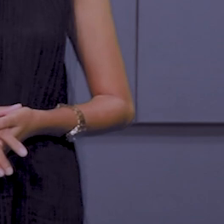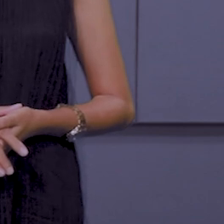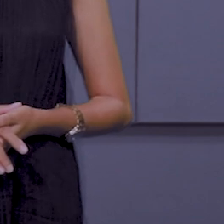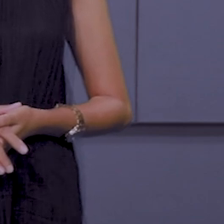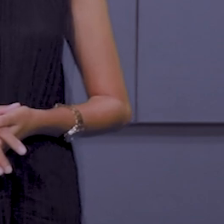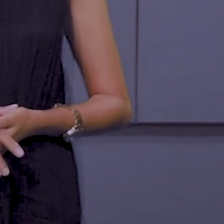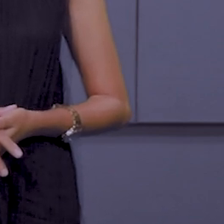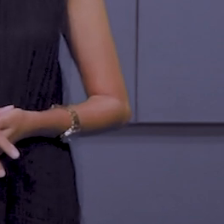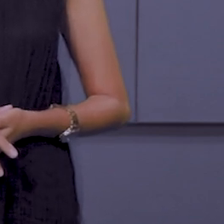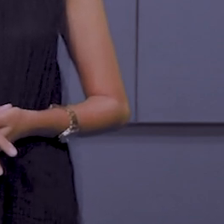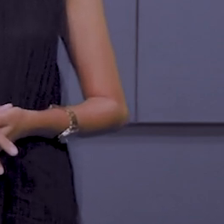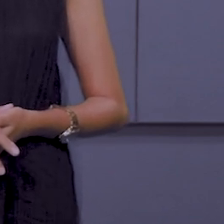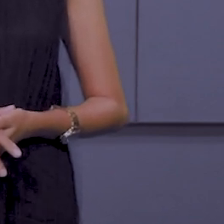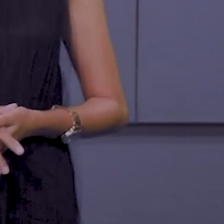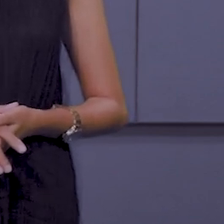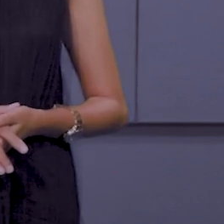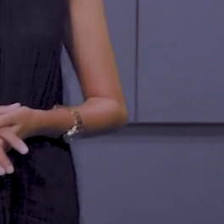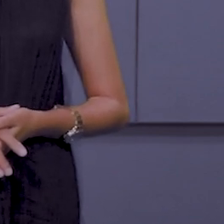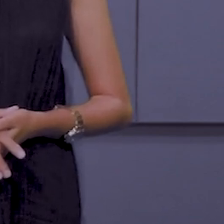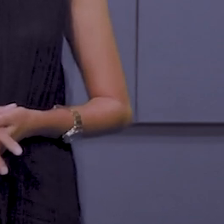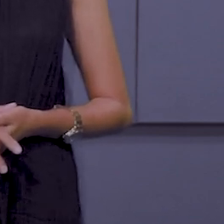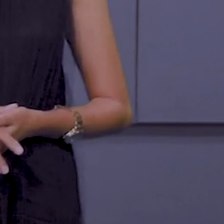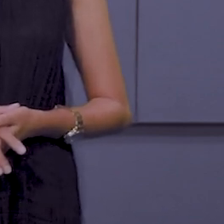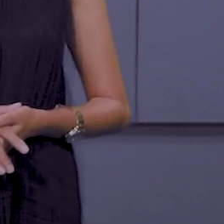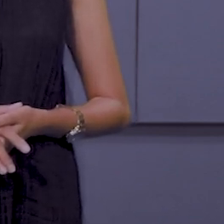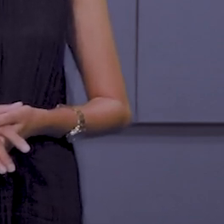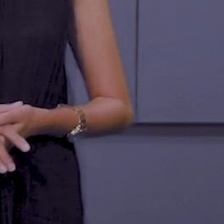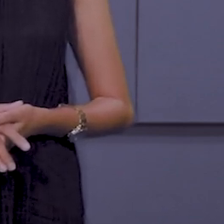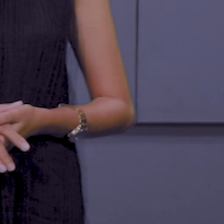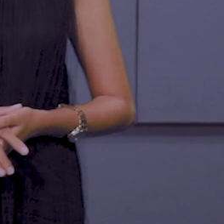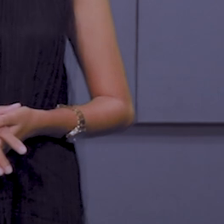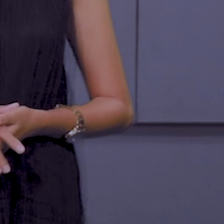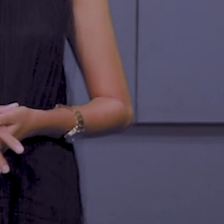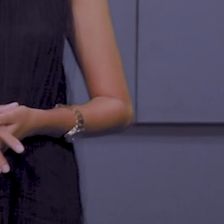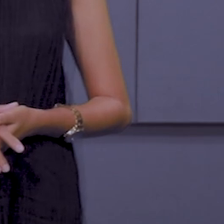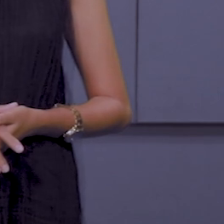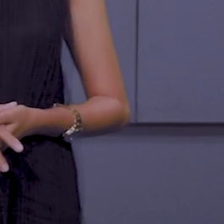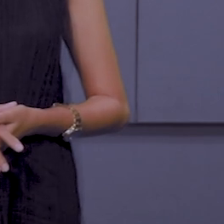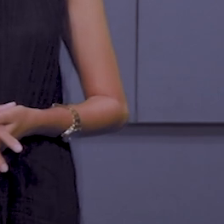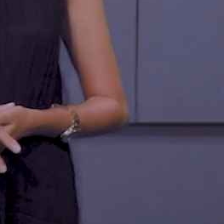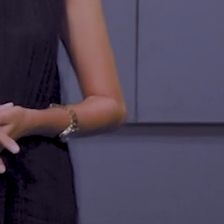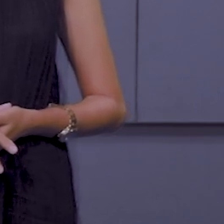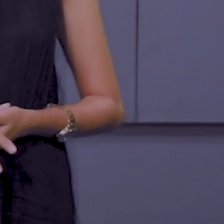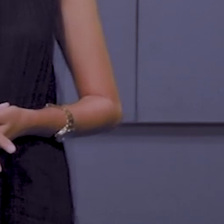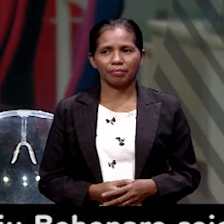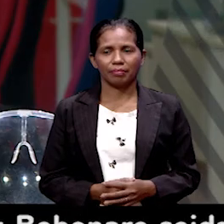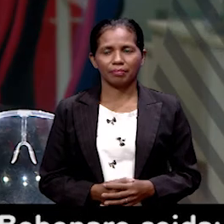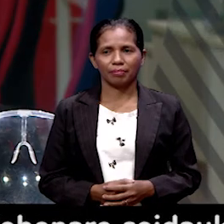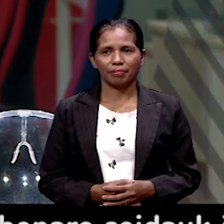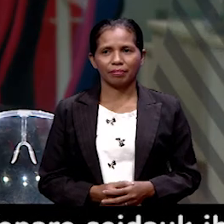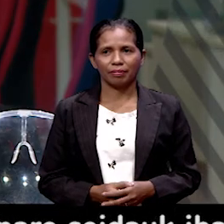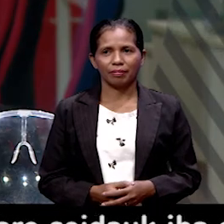Se inscreva no canal e sininho notificações de novos vídeos. Obrigada.